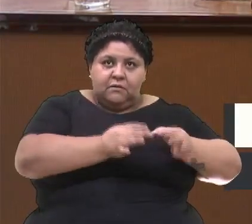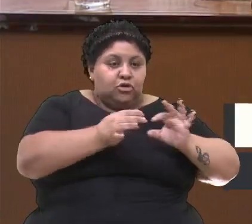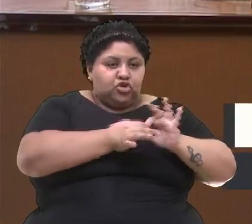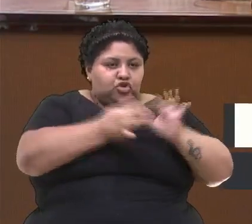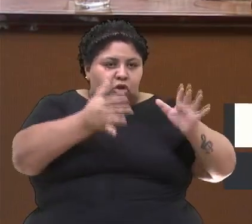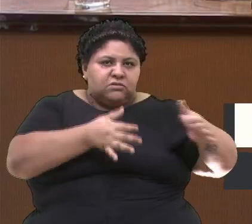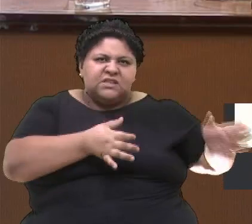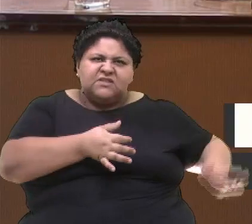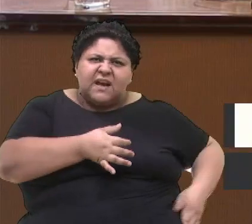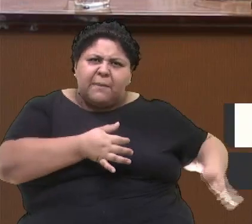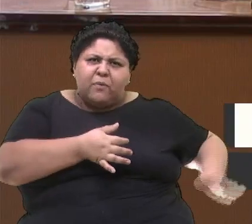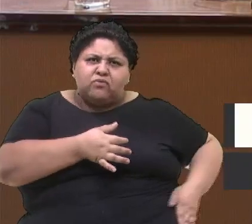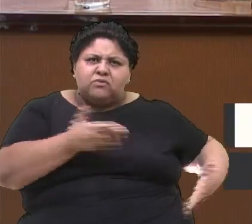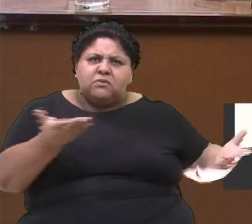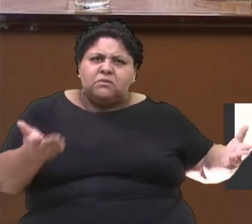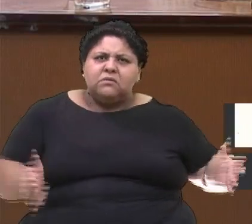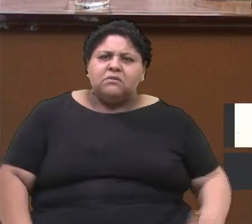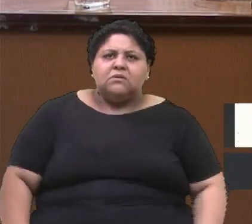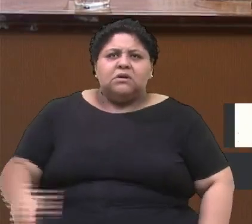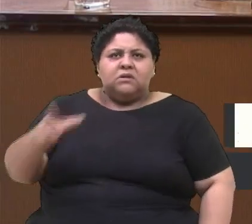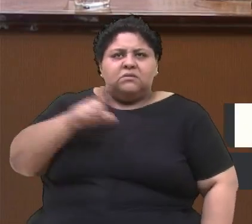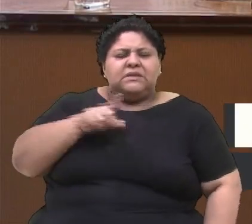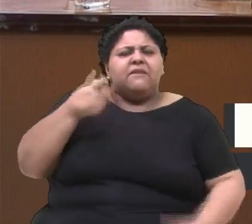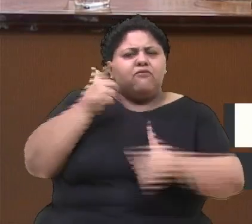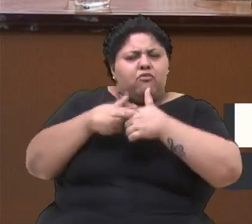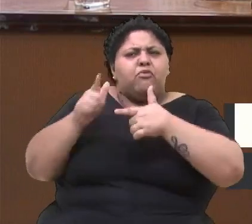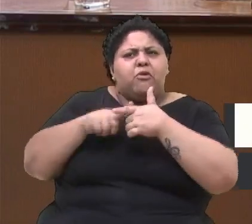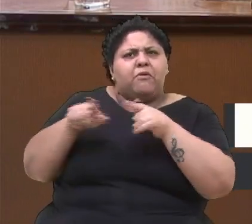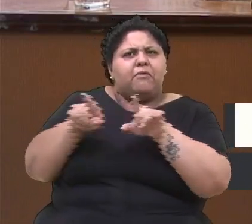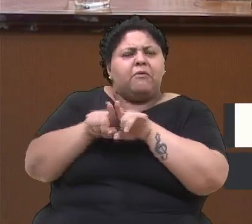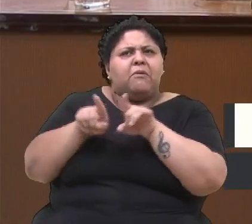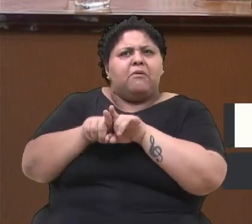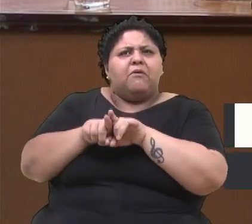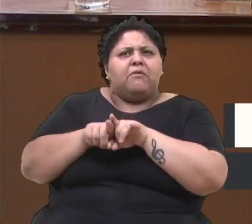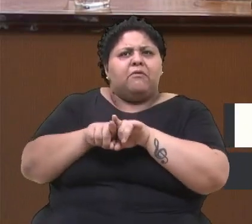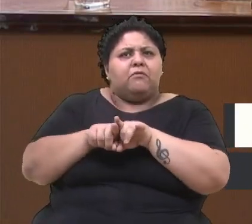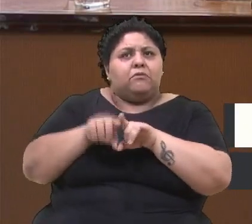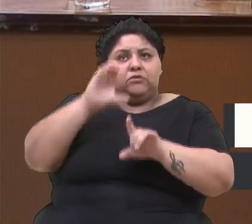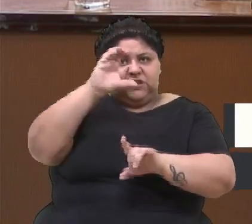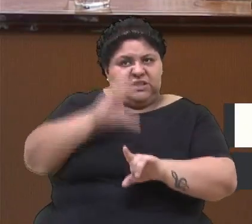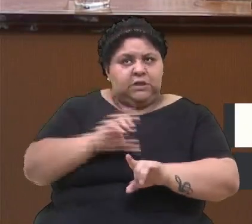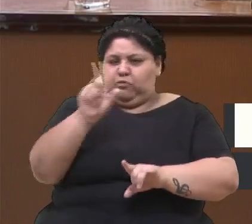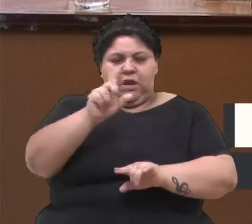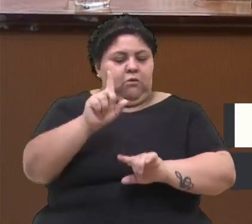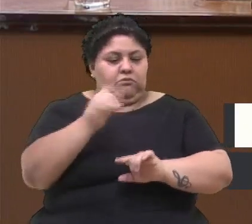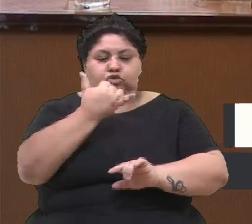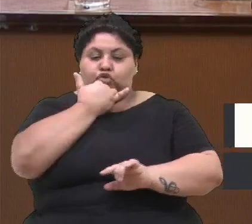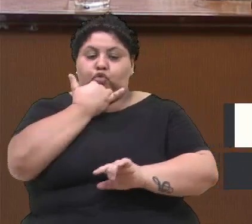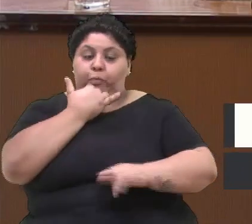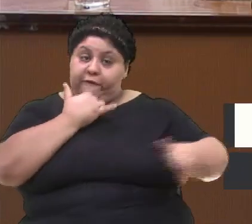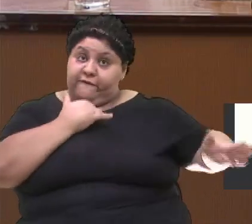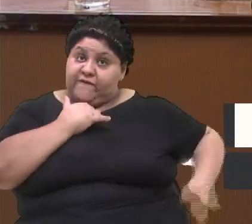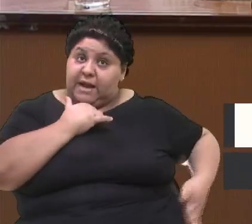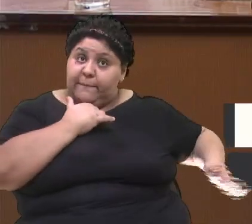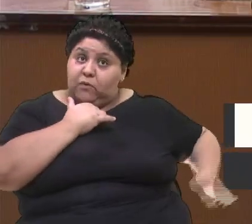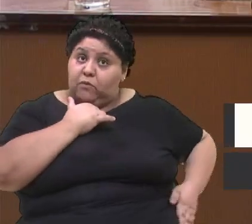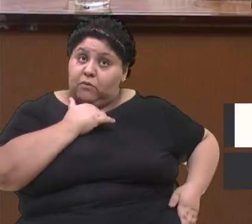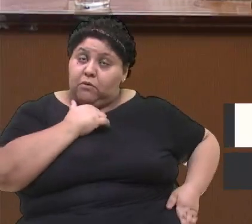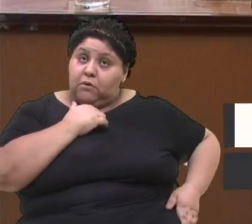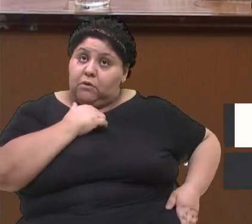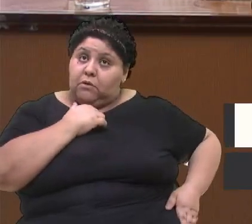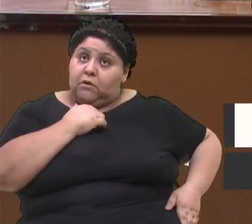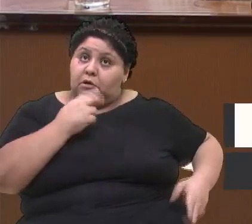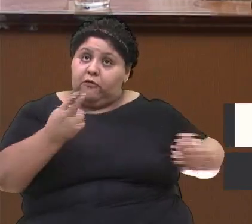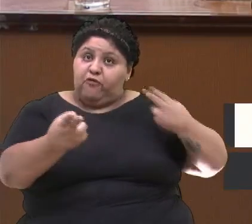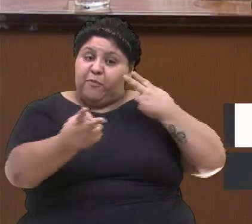vagabundos, esses chinelo. Teve uma situação que o vagabundo, foi preso